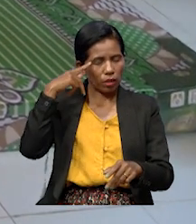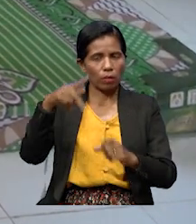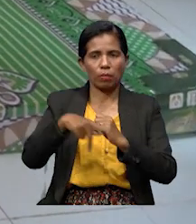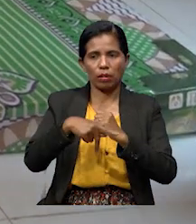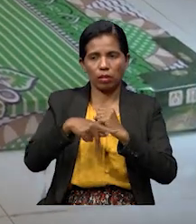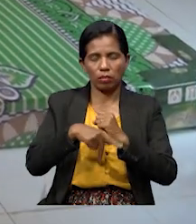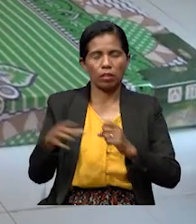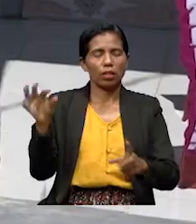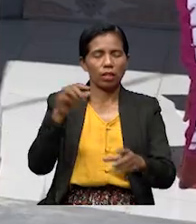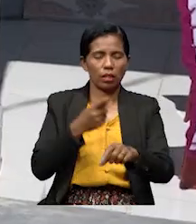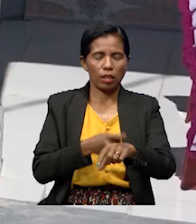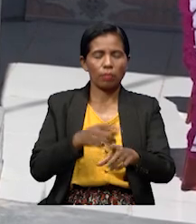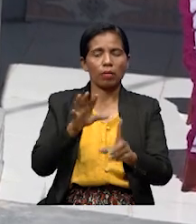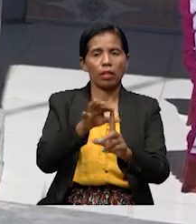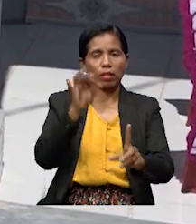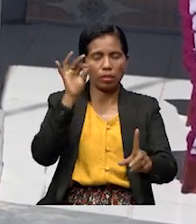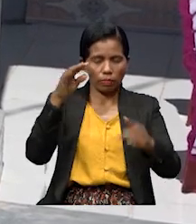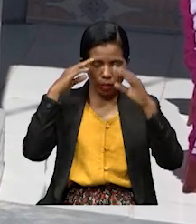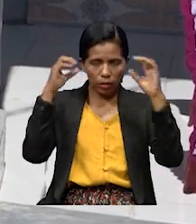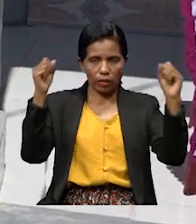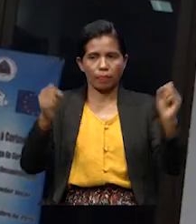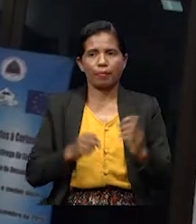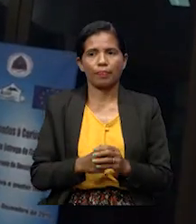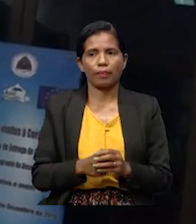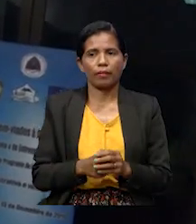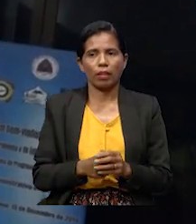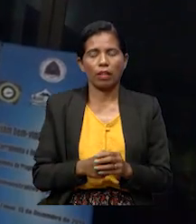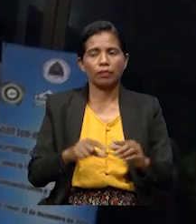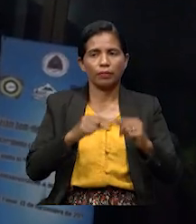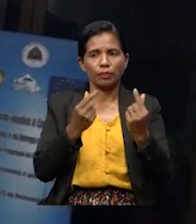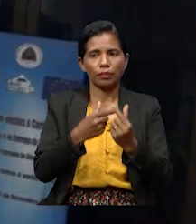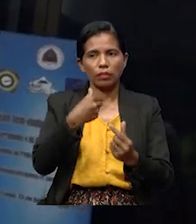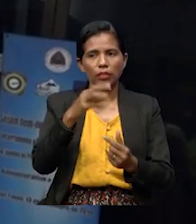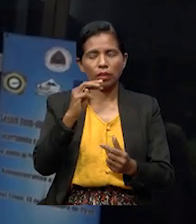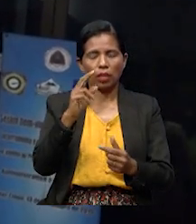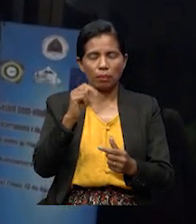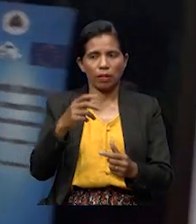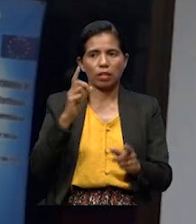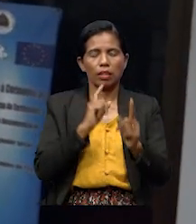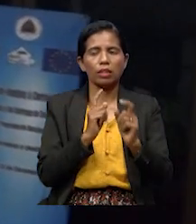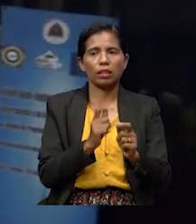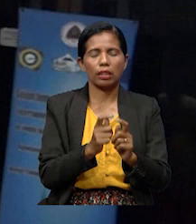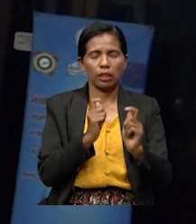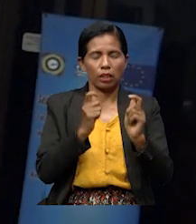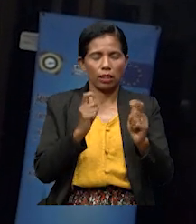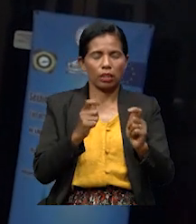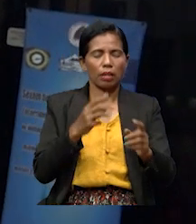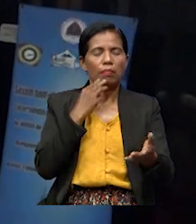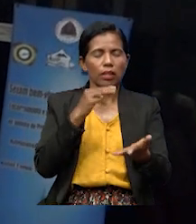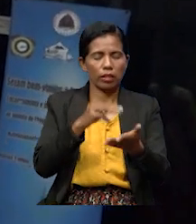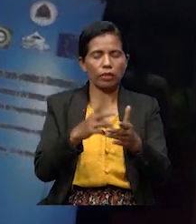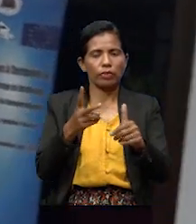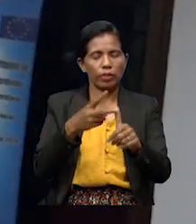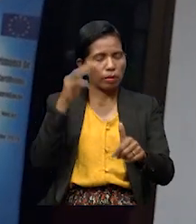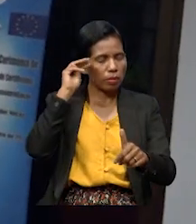âmbito eleição presidencial. Liga o assunto né, equipa Gemen tenta contacta no mensagem vice-ministro da administração